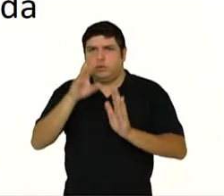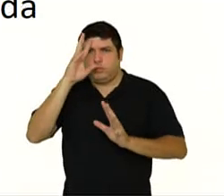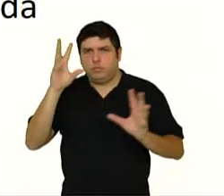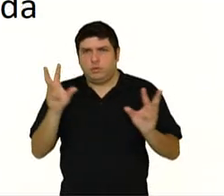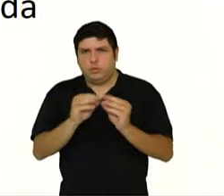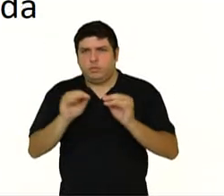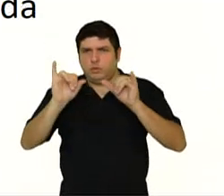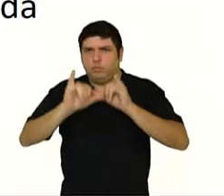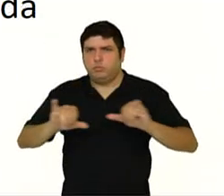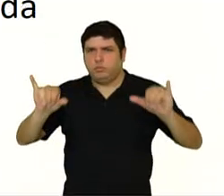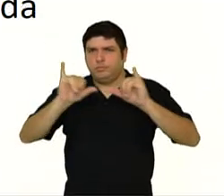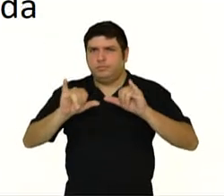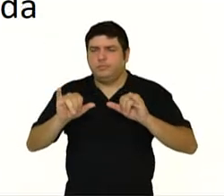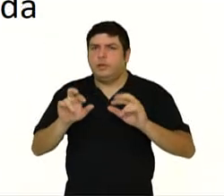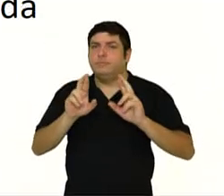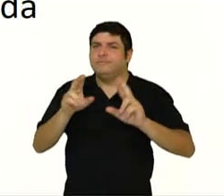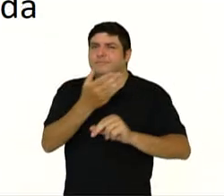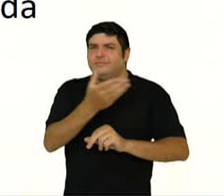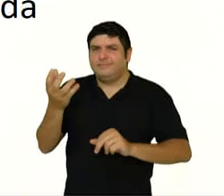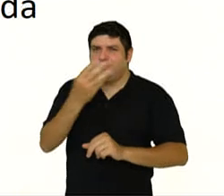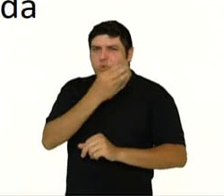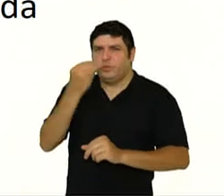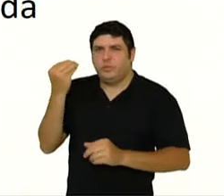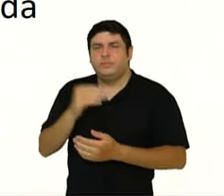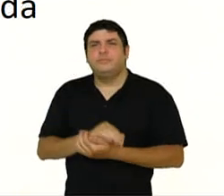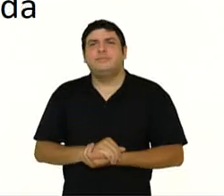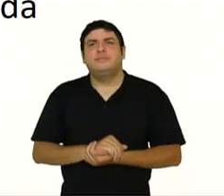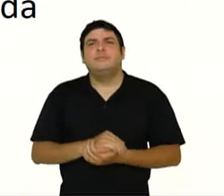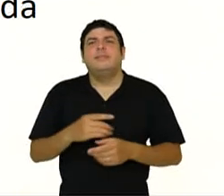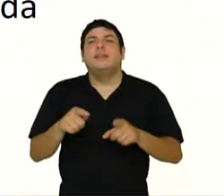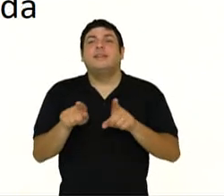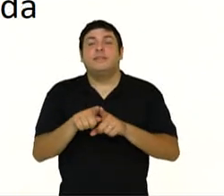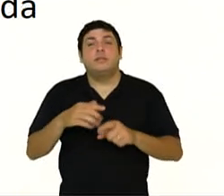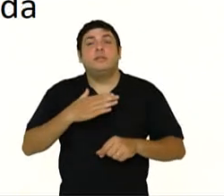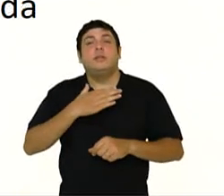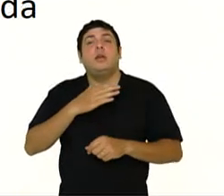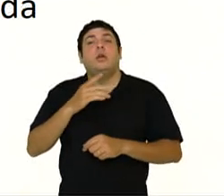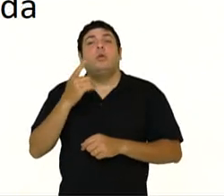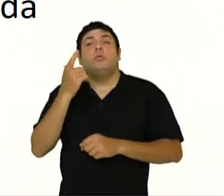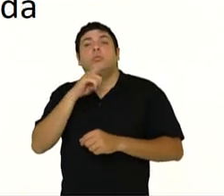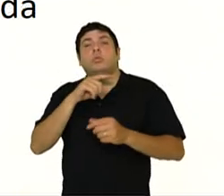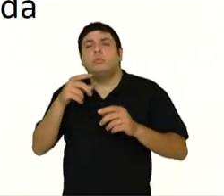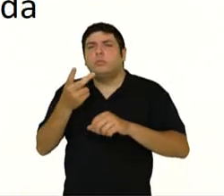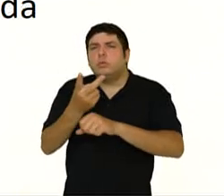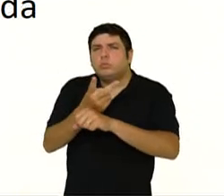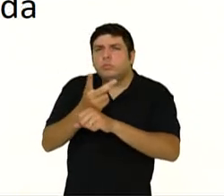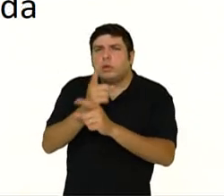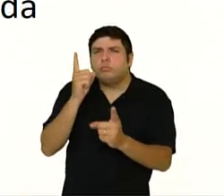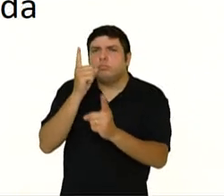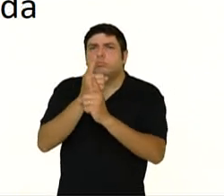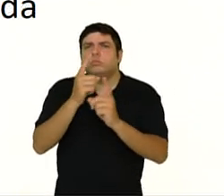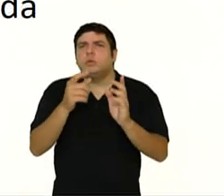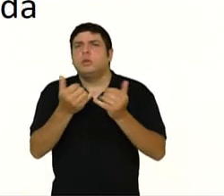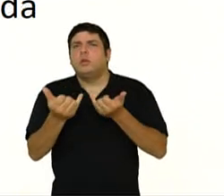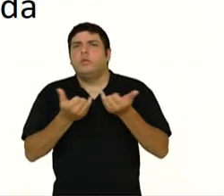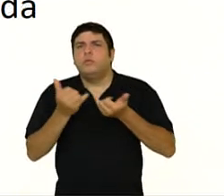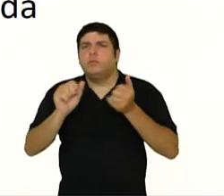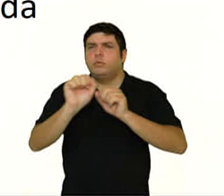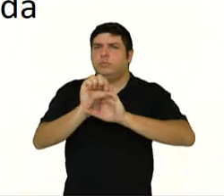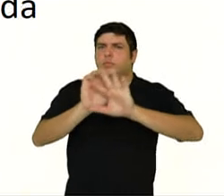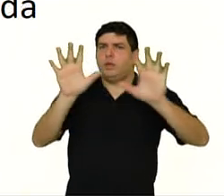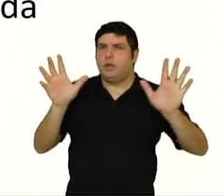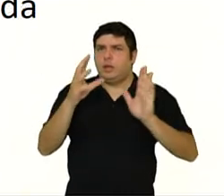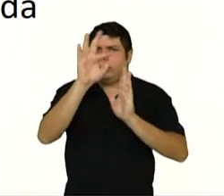as propagandas, espero que vocês tenham gostado, né? Nós conseguimos localizar informações explícitas dentro do texto,